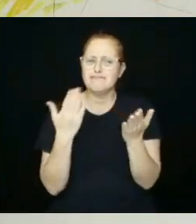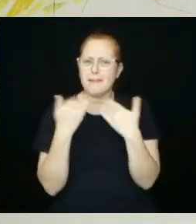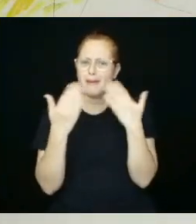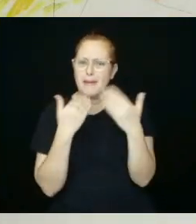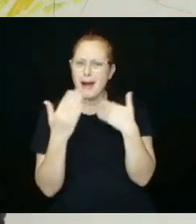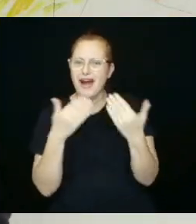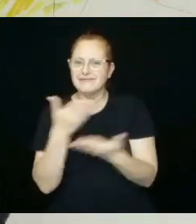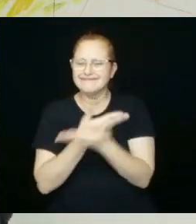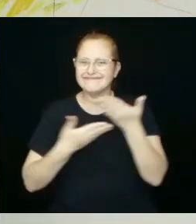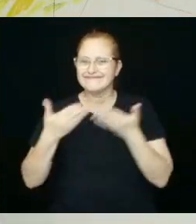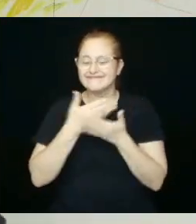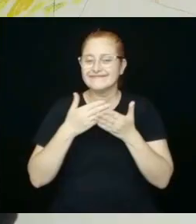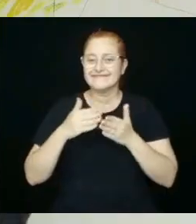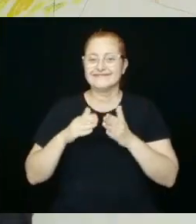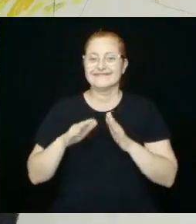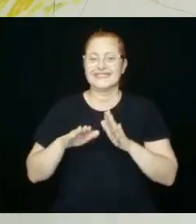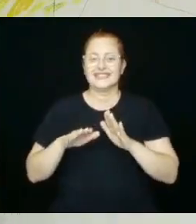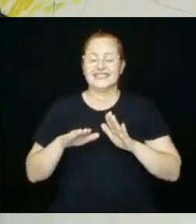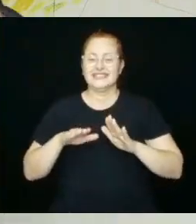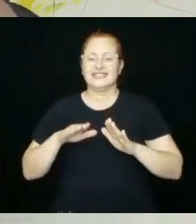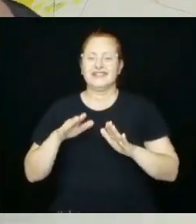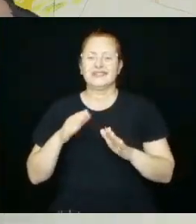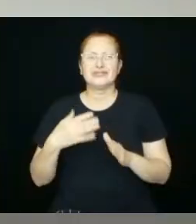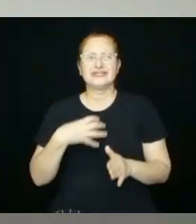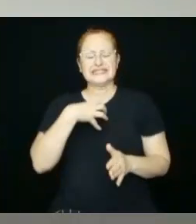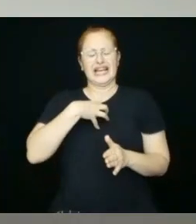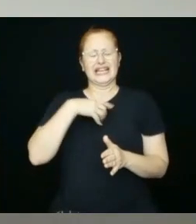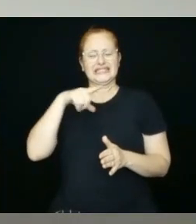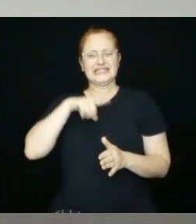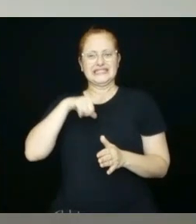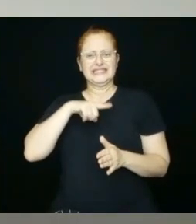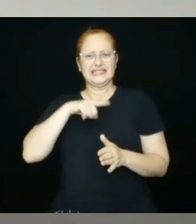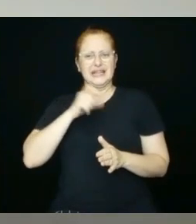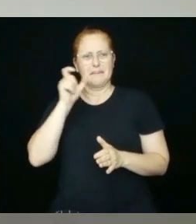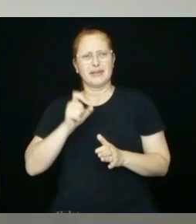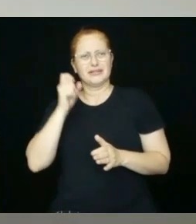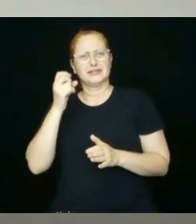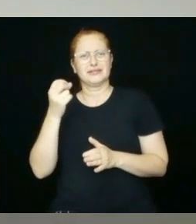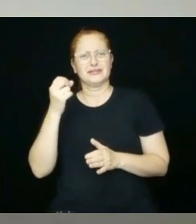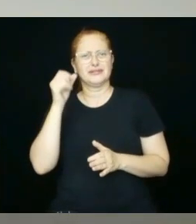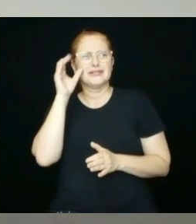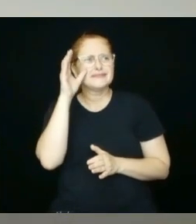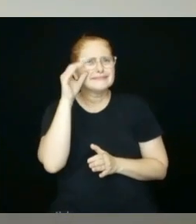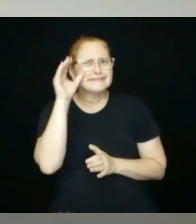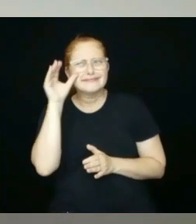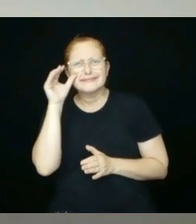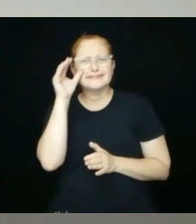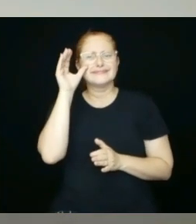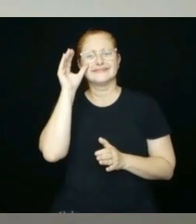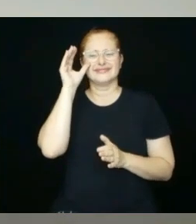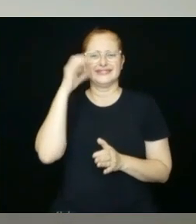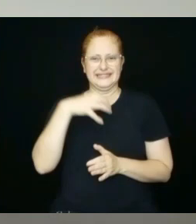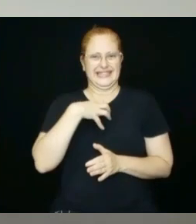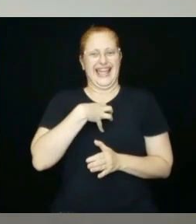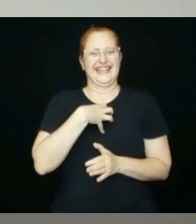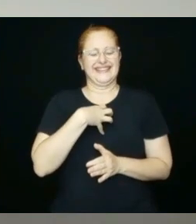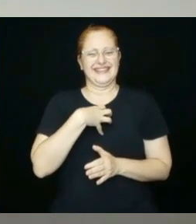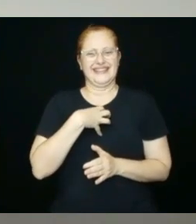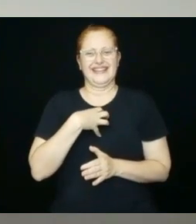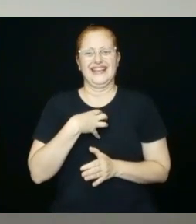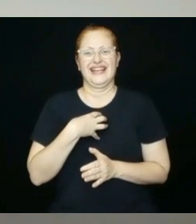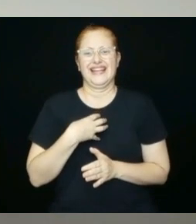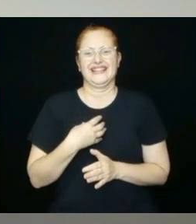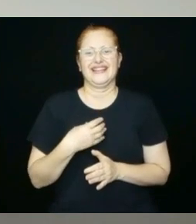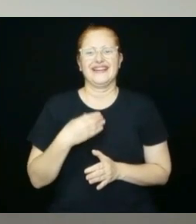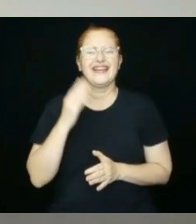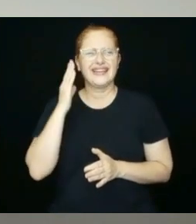ou às vezes não é nenhuma conversa, tu sabe que tem um olhar assim, tu tá desenhando, tu sabe que tem alguém. Tu sente. Tu sente assim, mas eu não vou nem